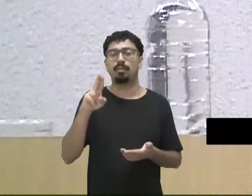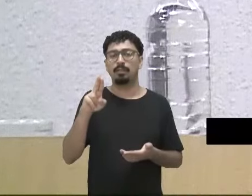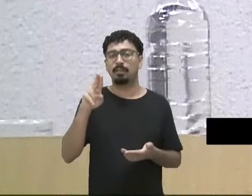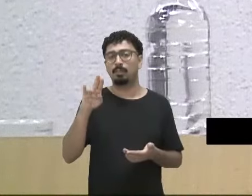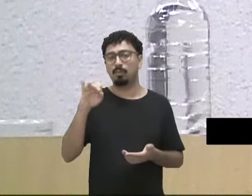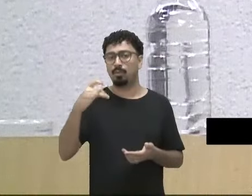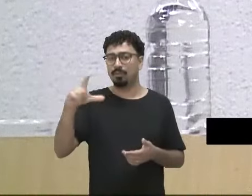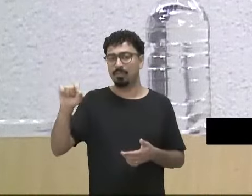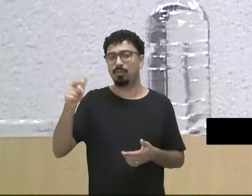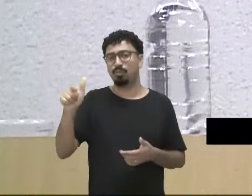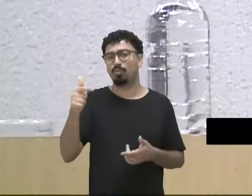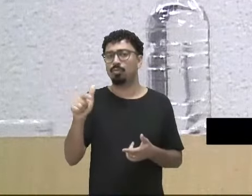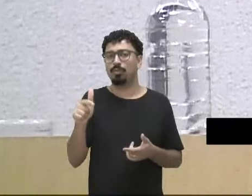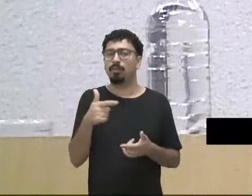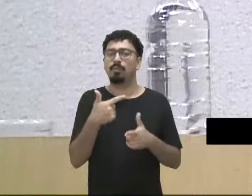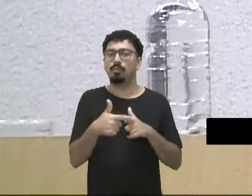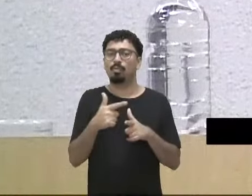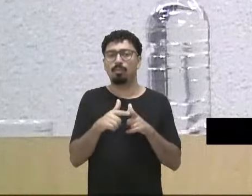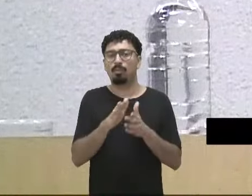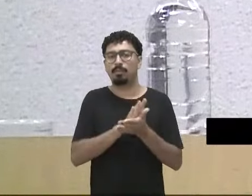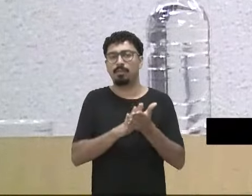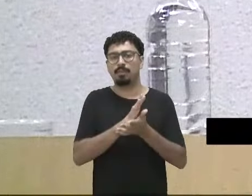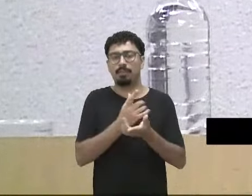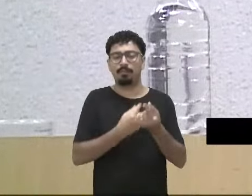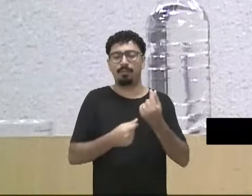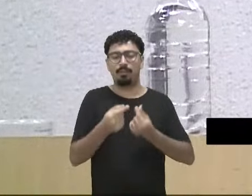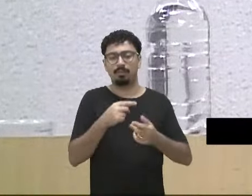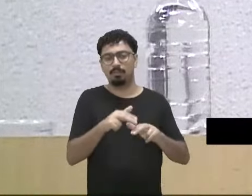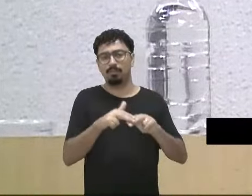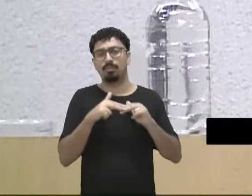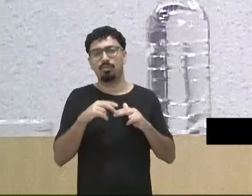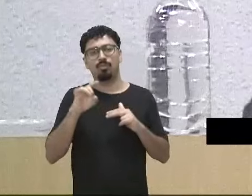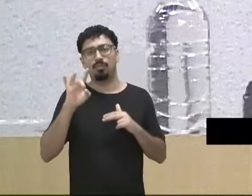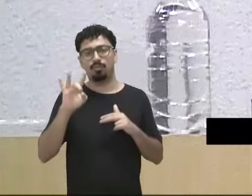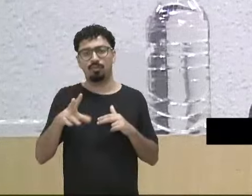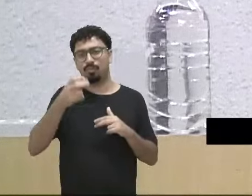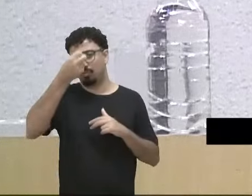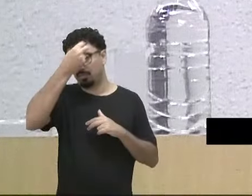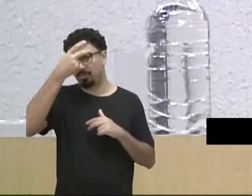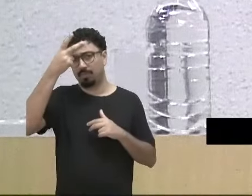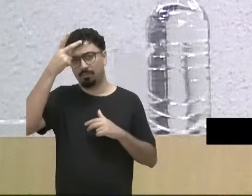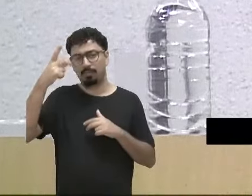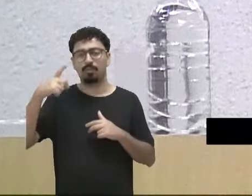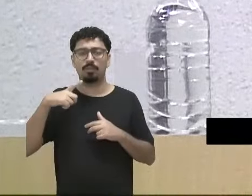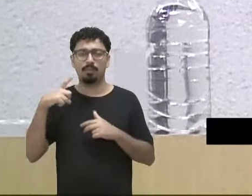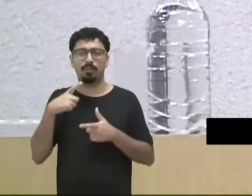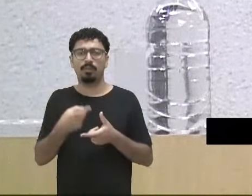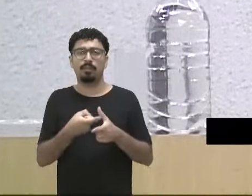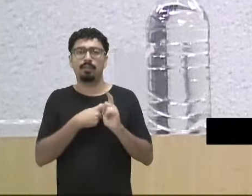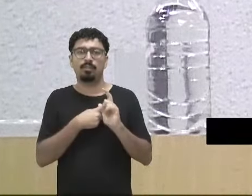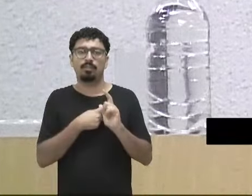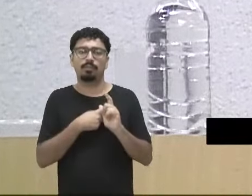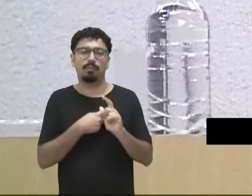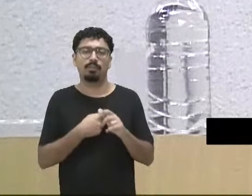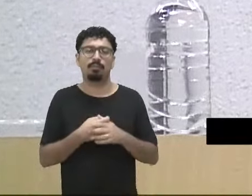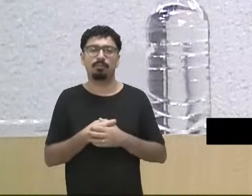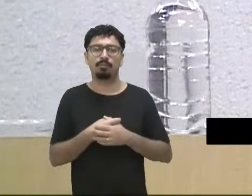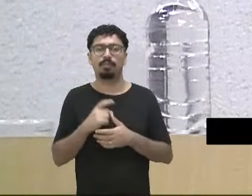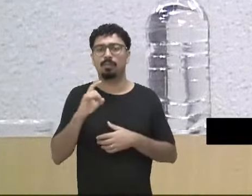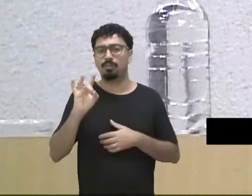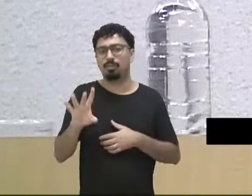Com a Unital não temos nenhum tipo de problema financeiro. Realmente foi só a prefeitura aí na questão da dívida. Eu acho que é